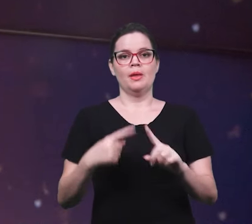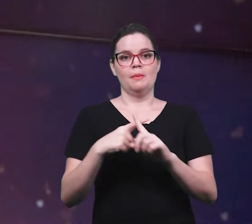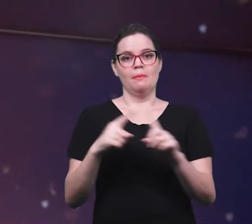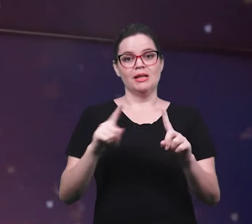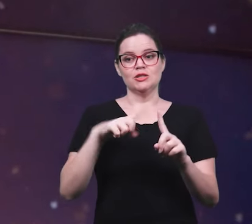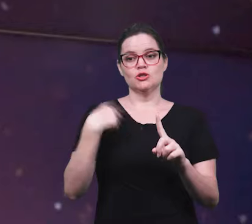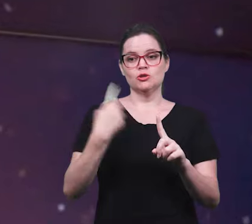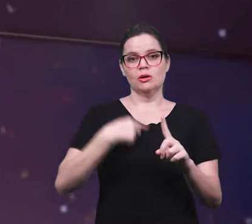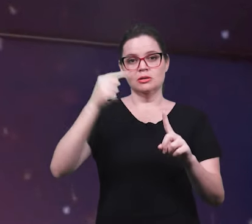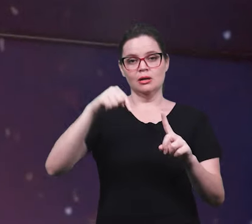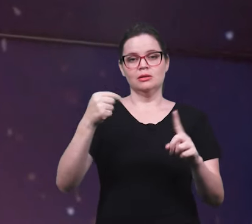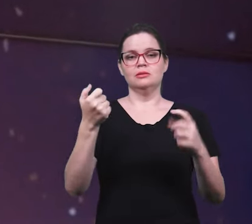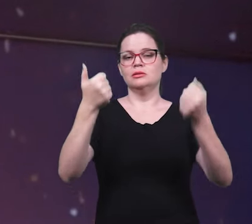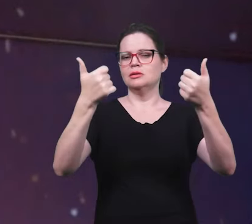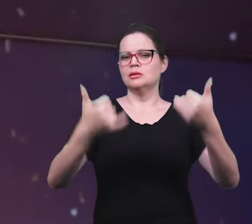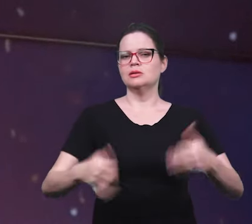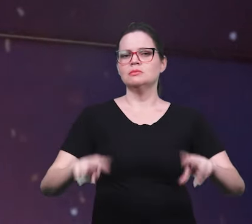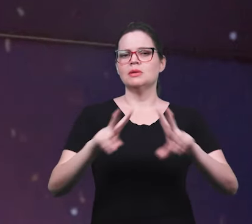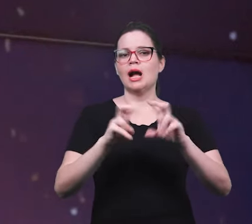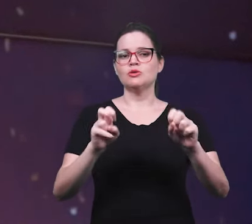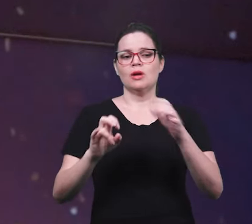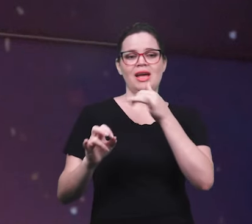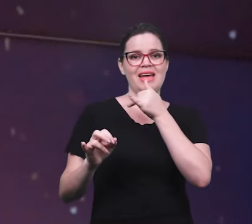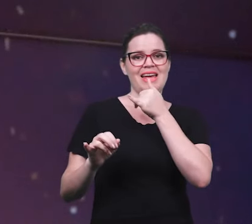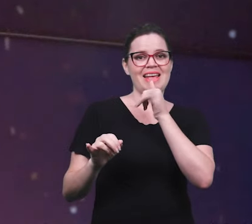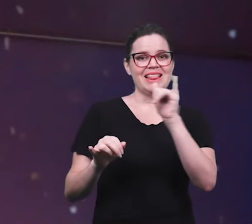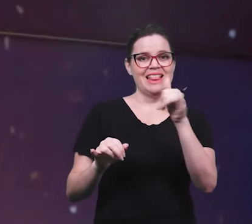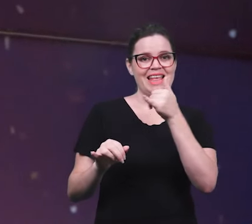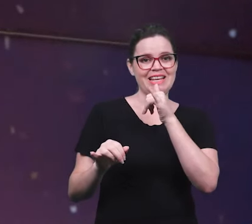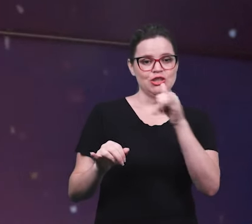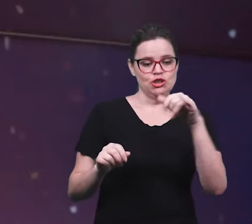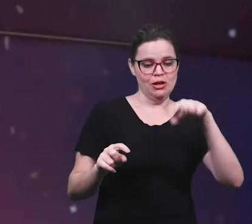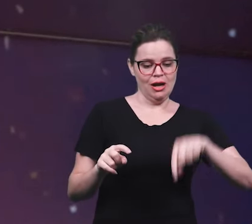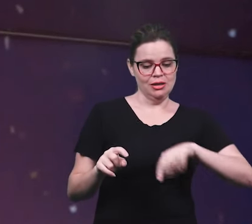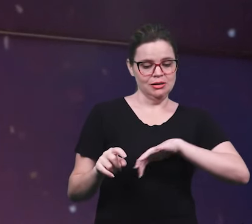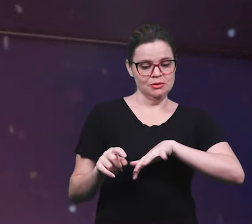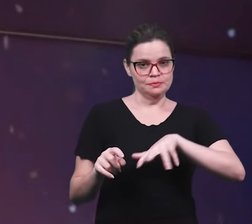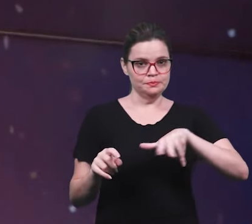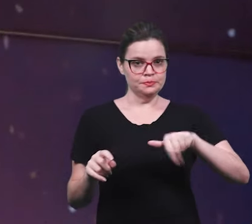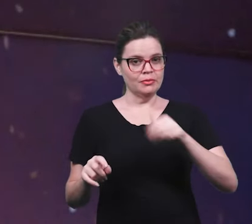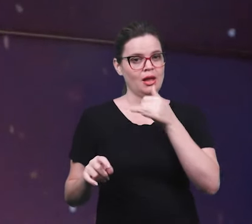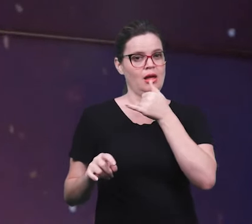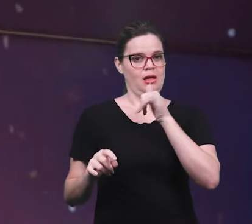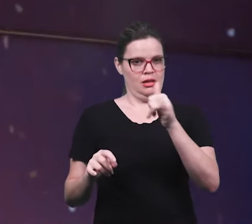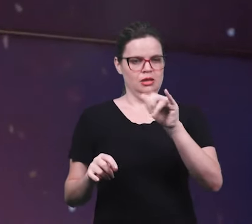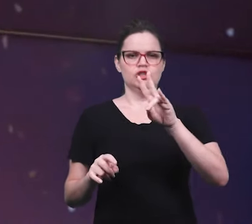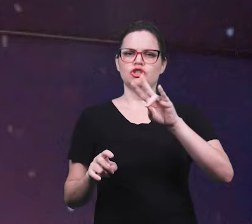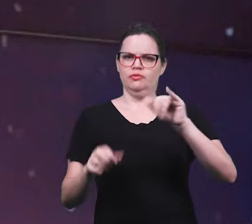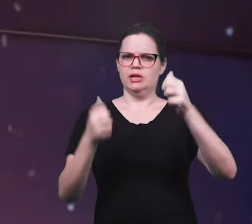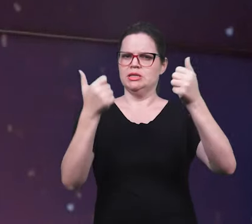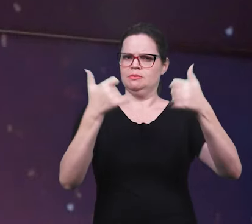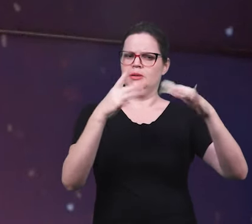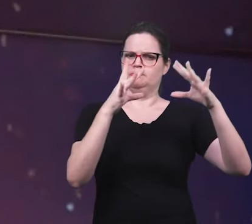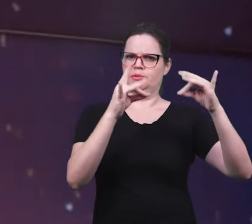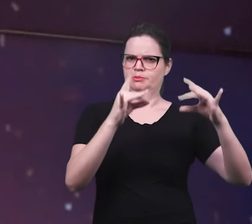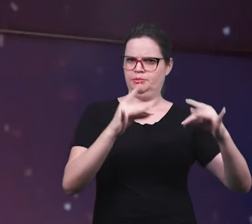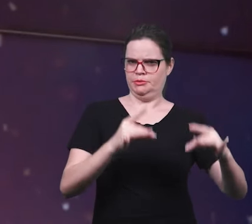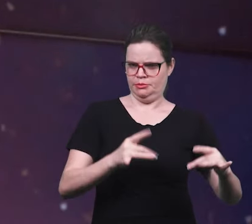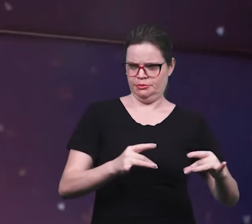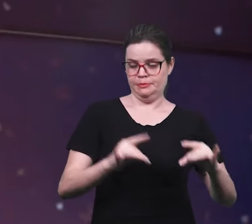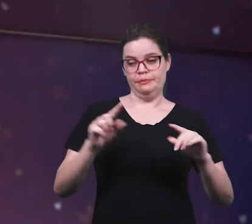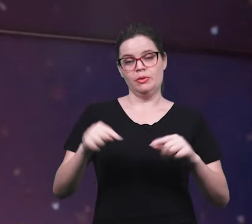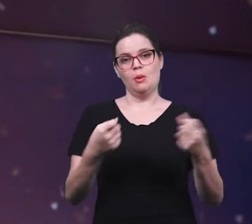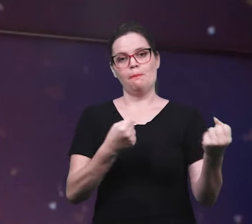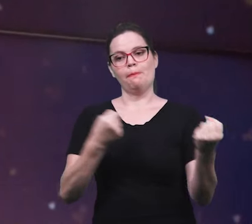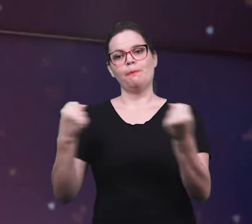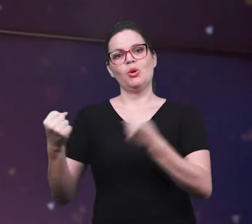a energia existente no universo criador, que existe uma energia, nós vamos explorar isso aqui, e o poder de